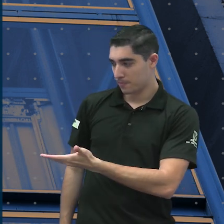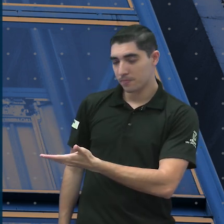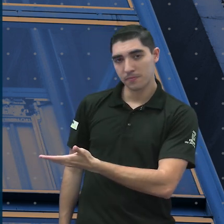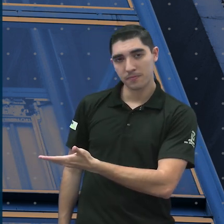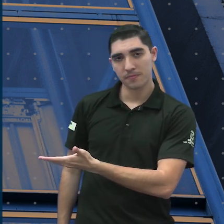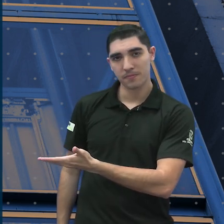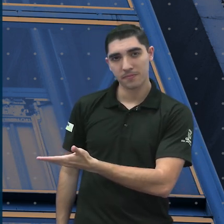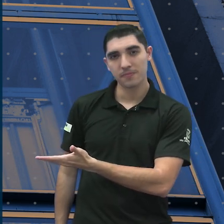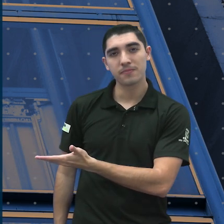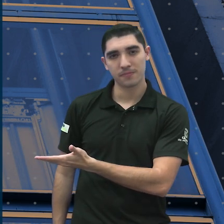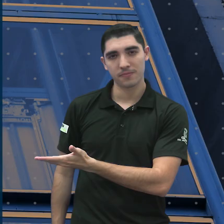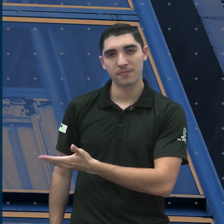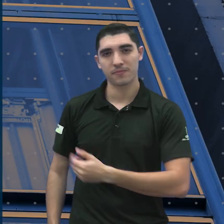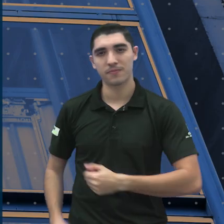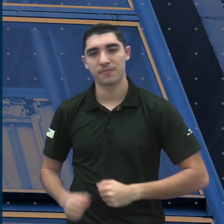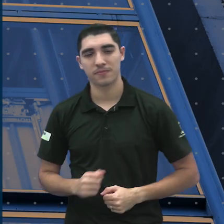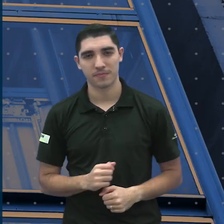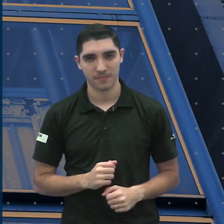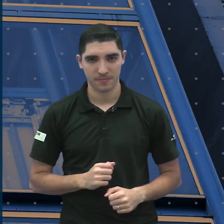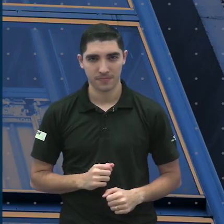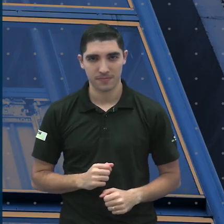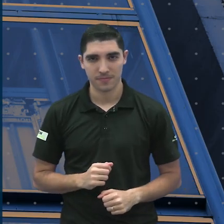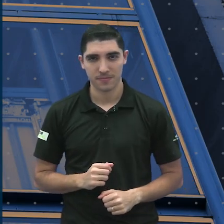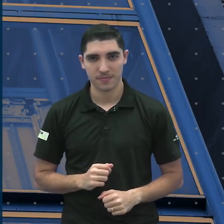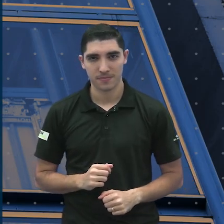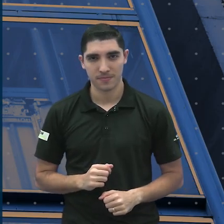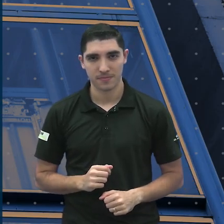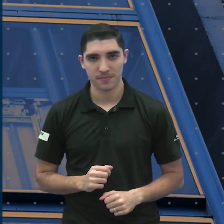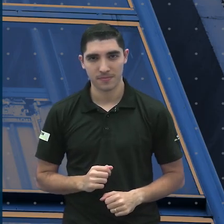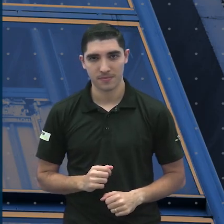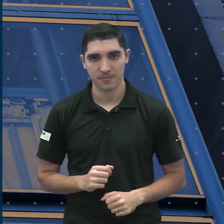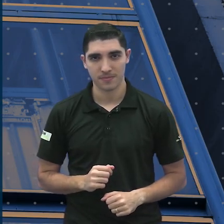número 175, no centro.